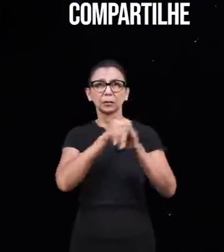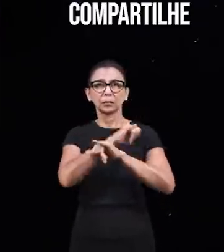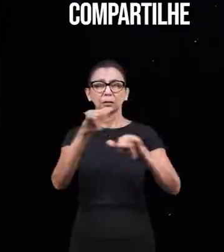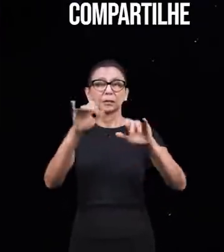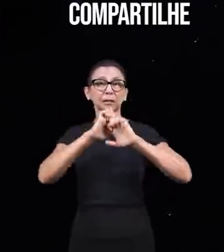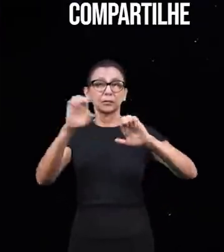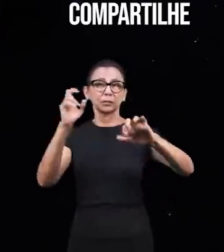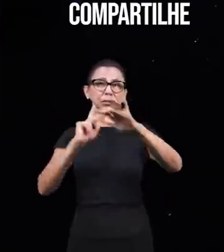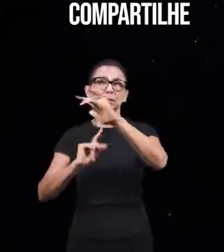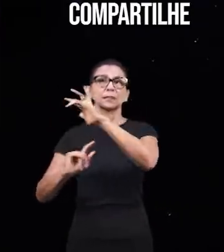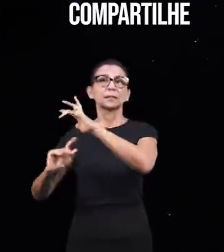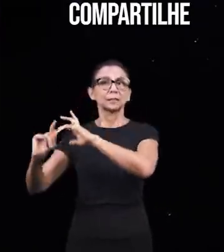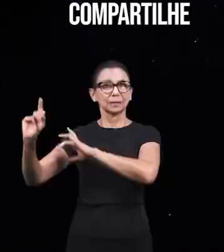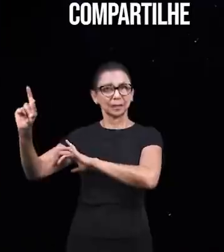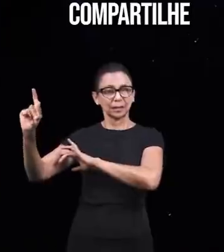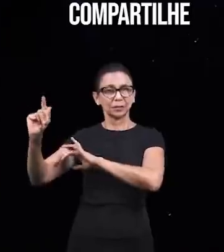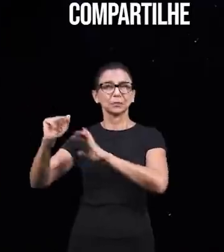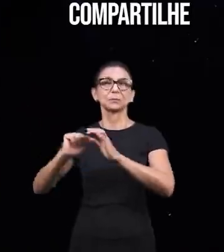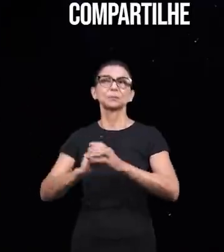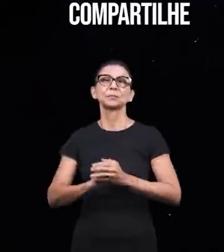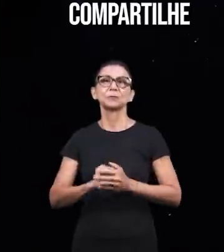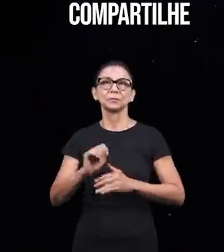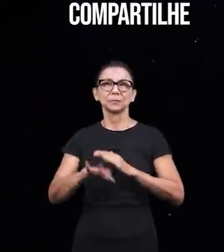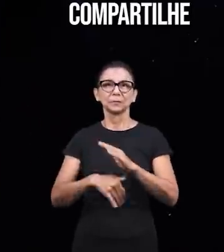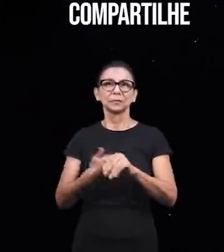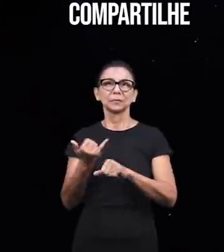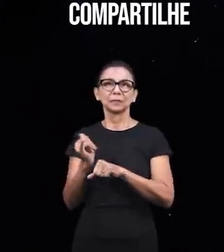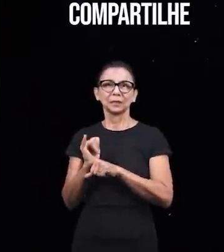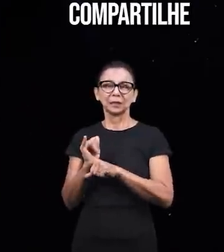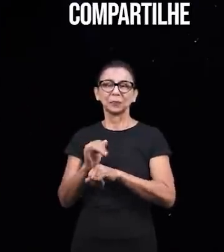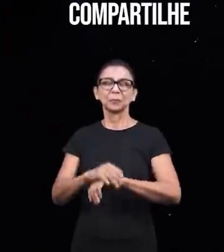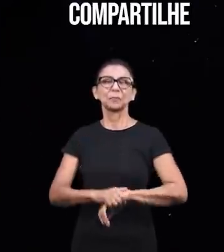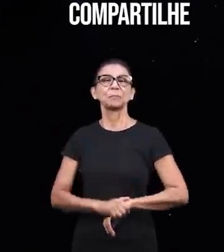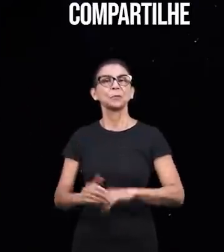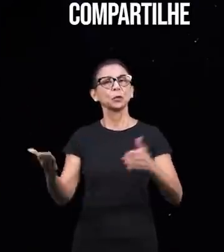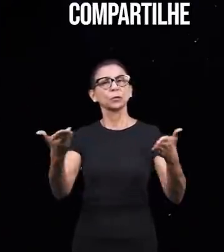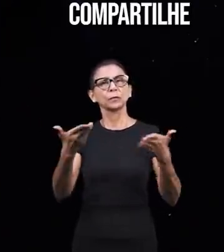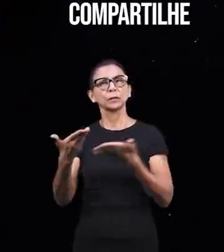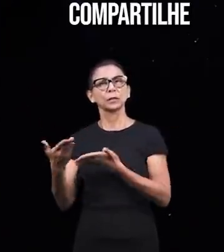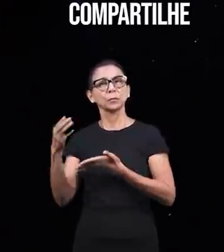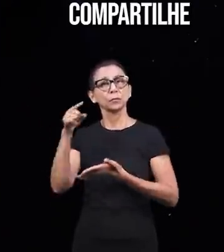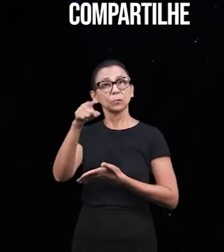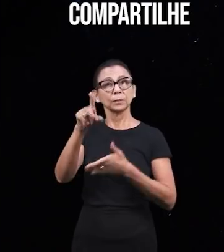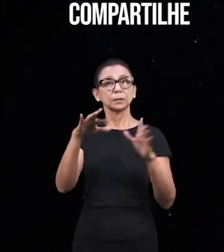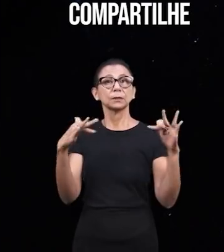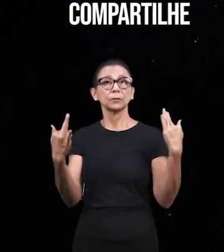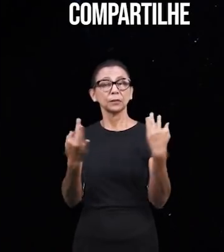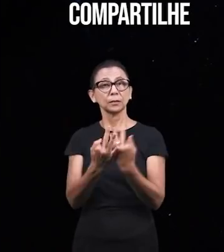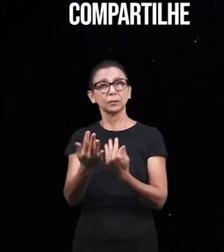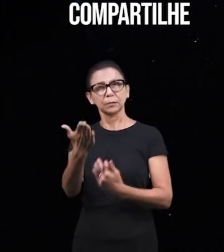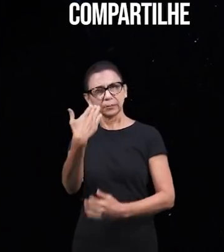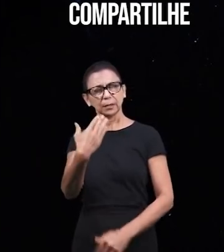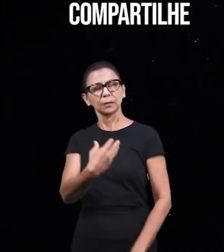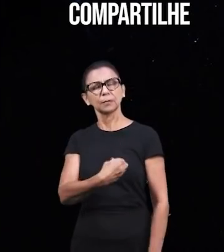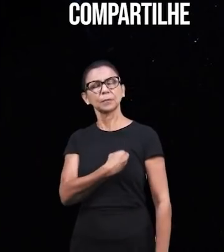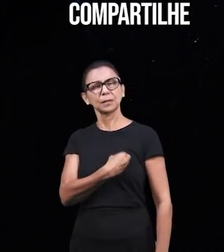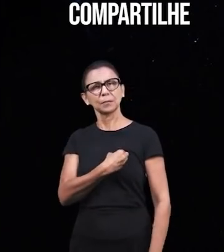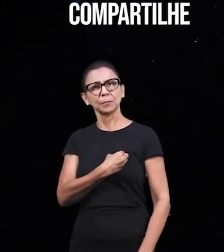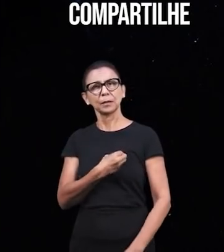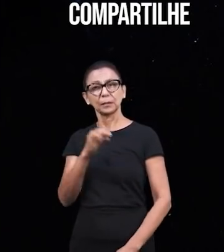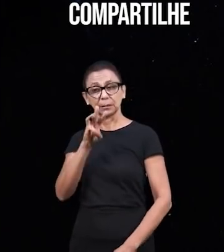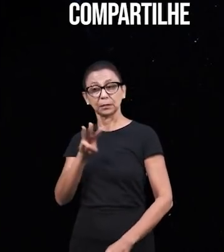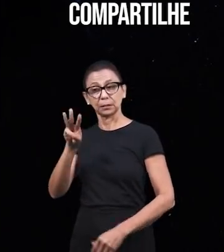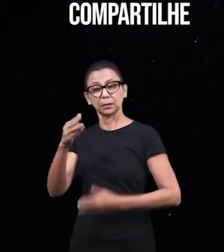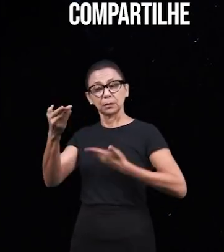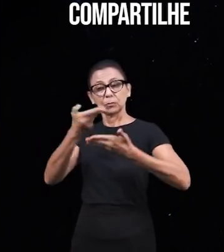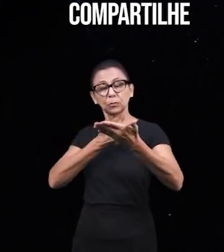Eterno, transmitido por esse canal. Convidamos você e sua família para participarem. Compartilhe esse link, passe para